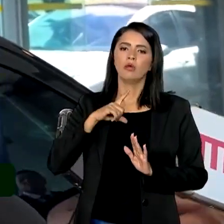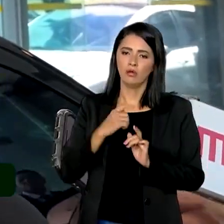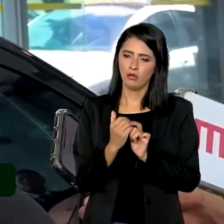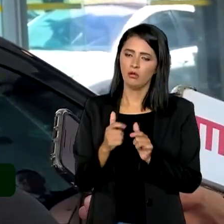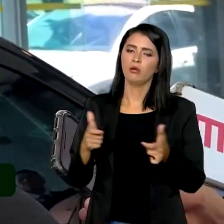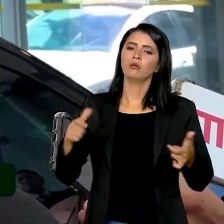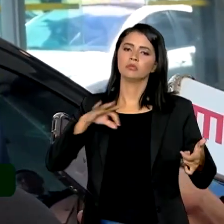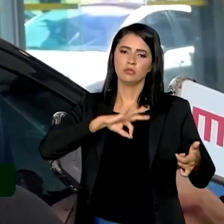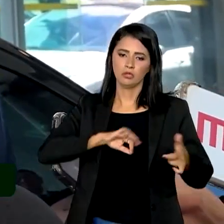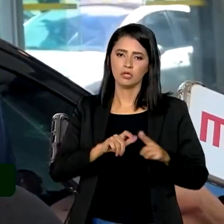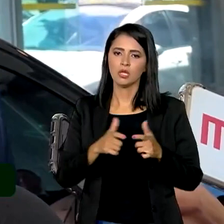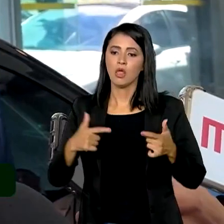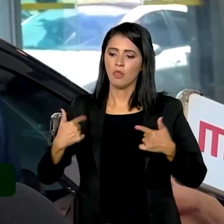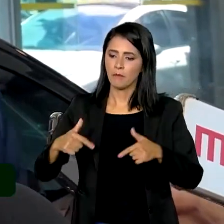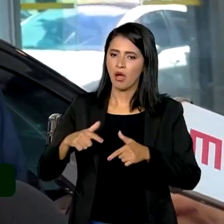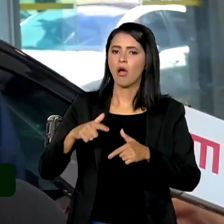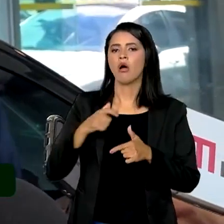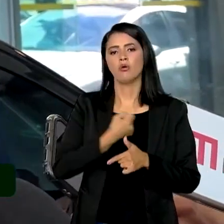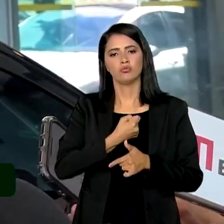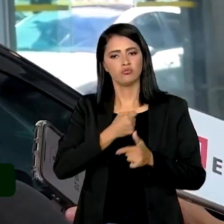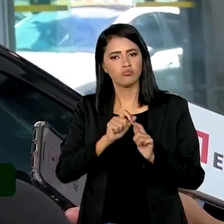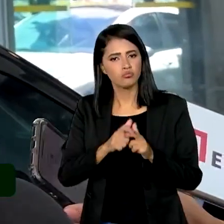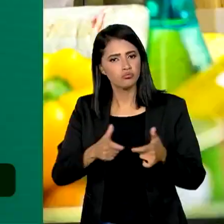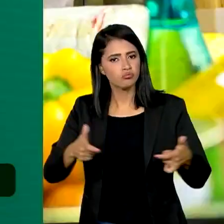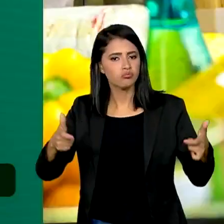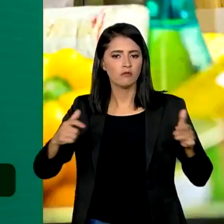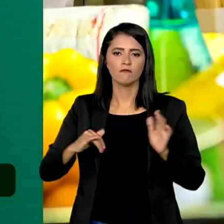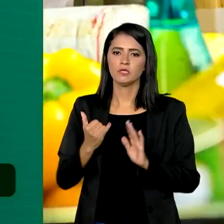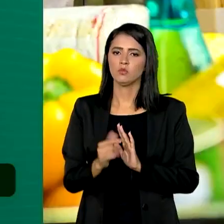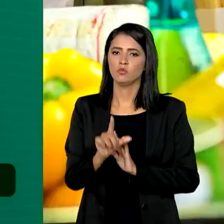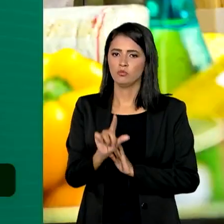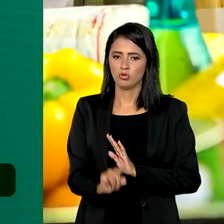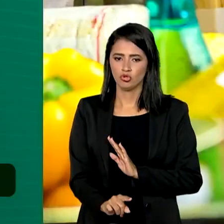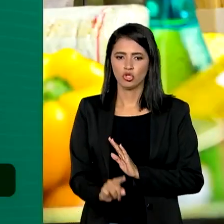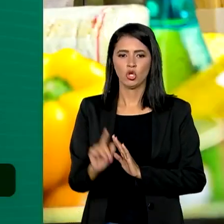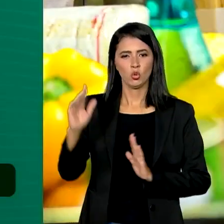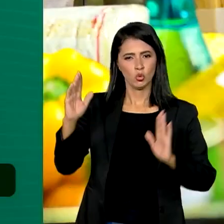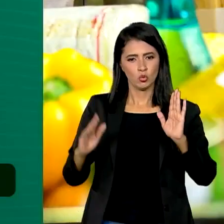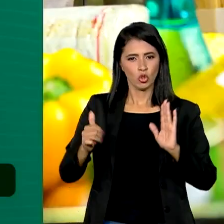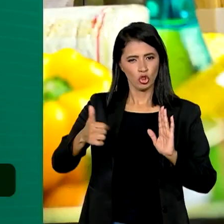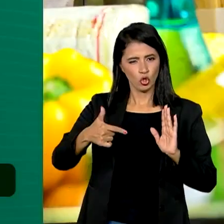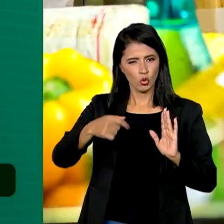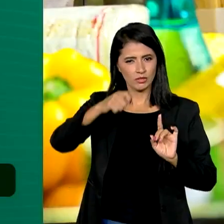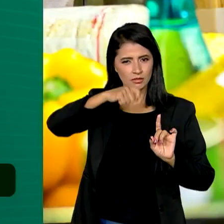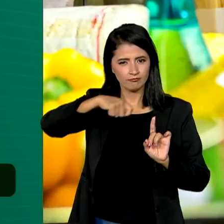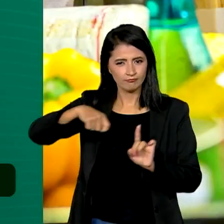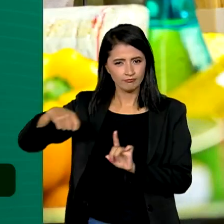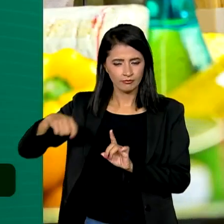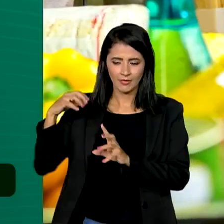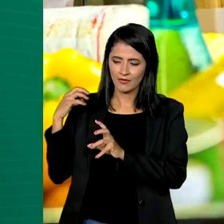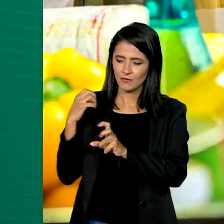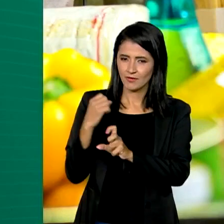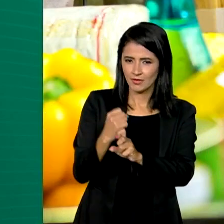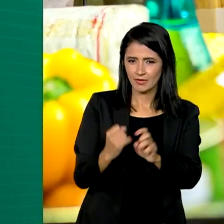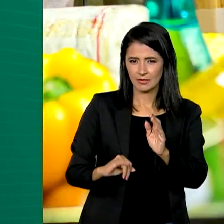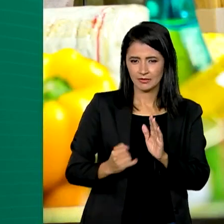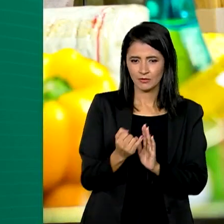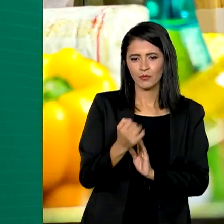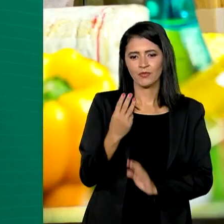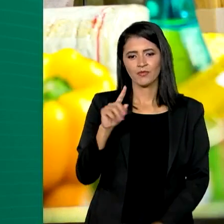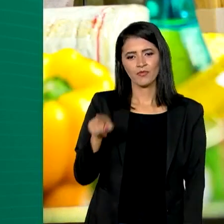crescendo, o emprego está crescendo, com a inflação baixa. Nos últimos 12 meses, a inflação total foi de